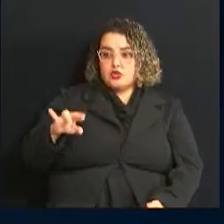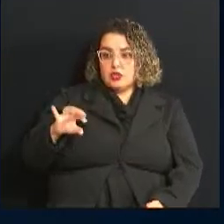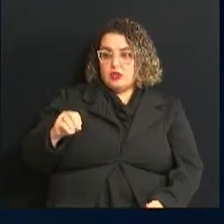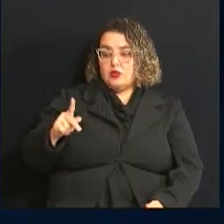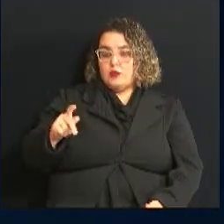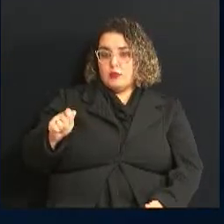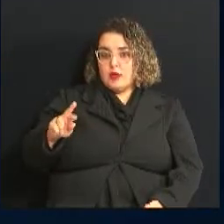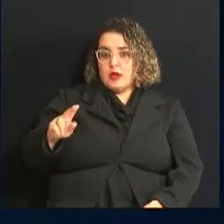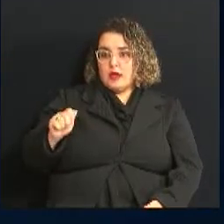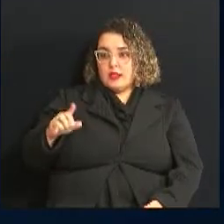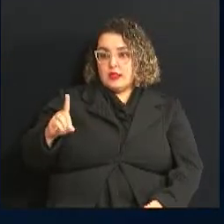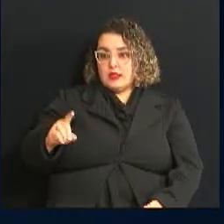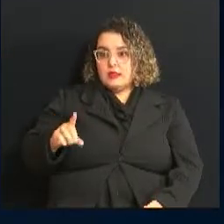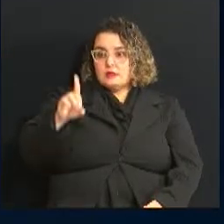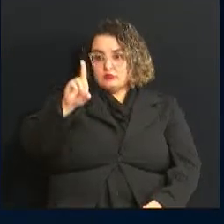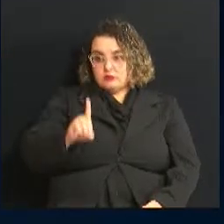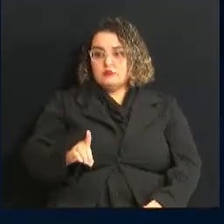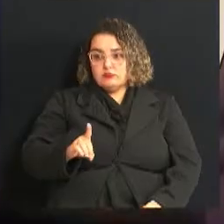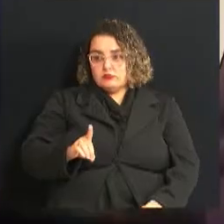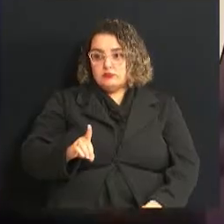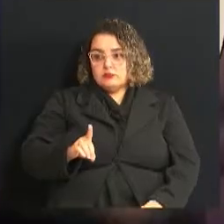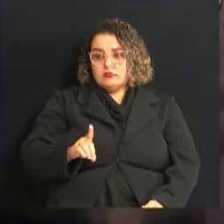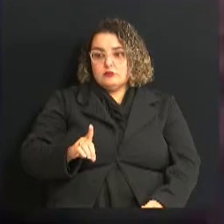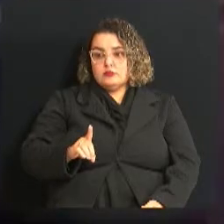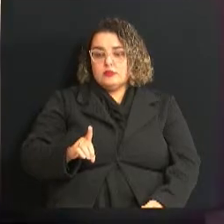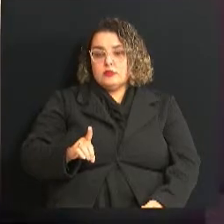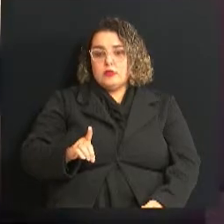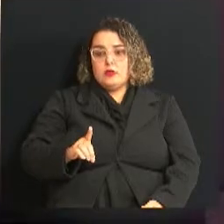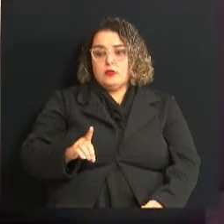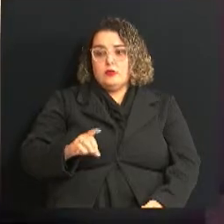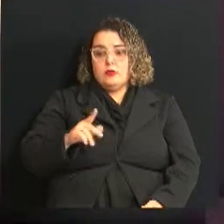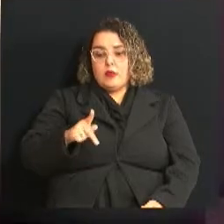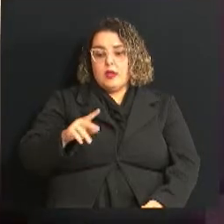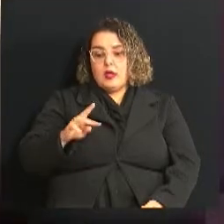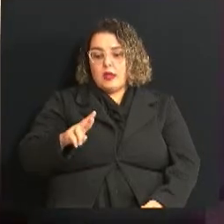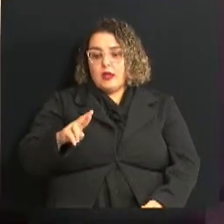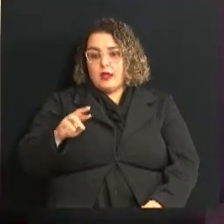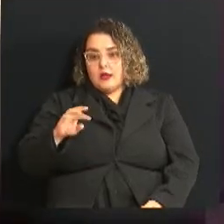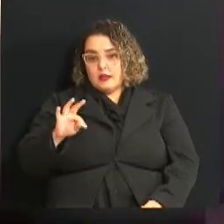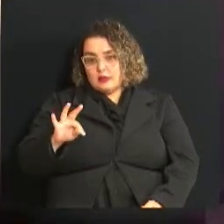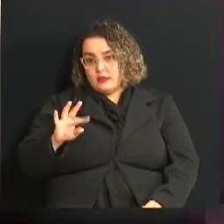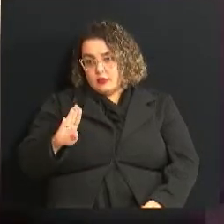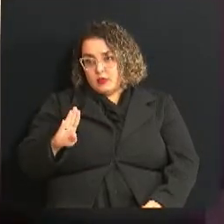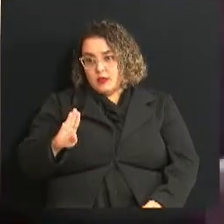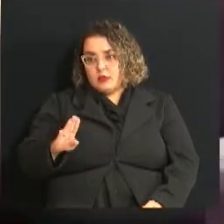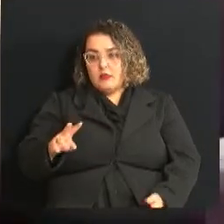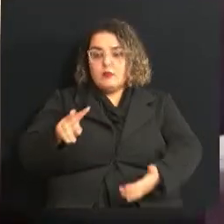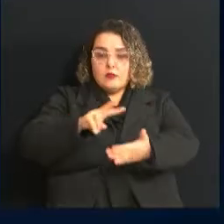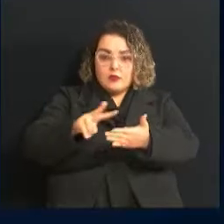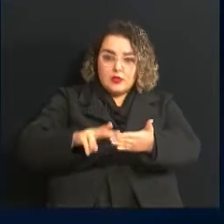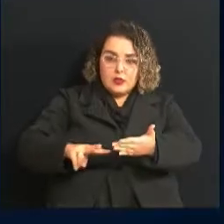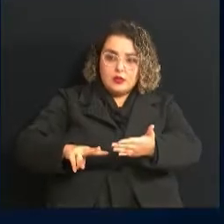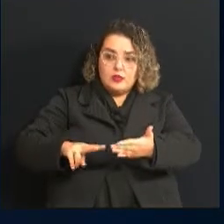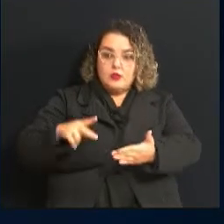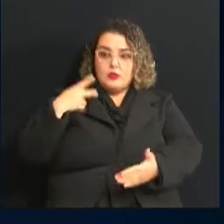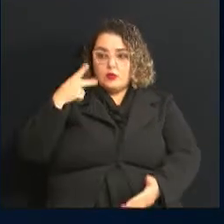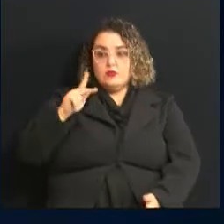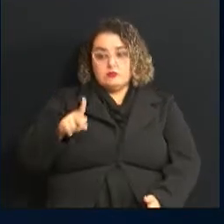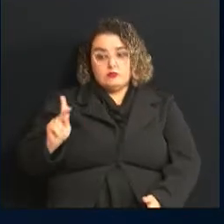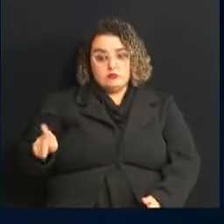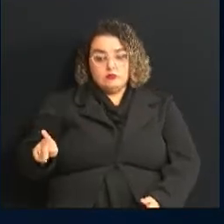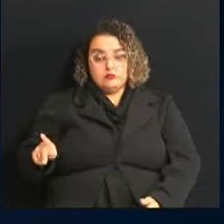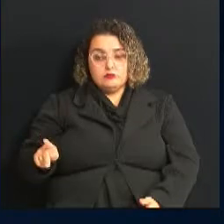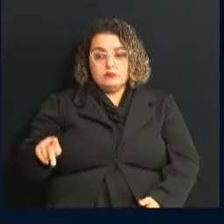do Diretório Municipal do PRTB, foi lido pelo primeiro secretário, o vereador professor Alberto. Este é